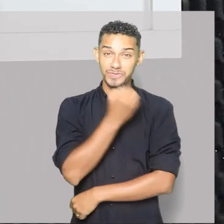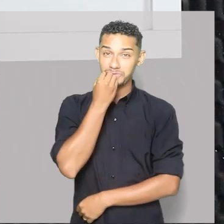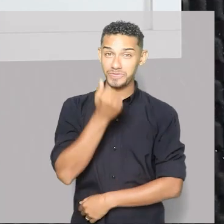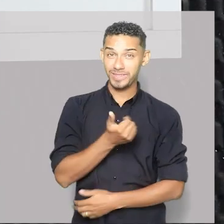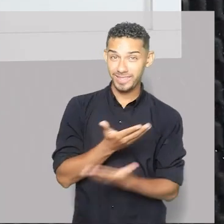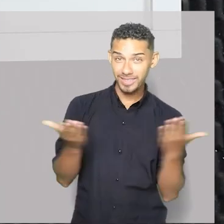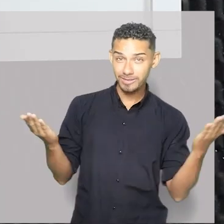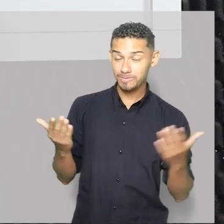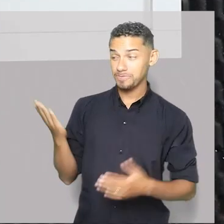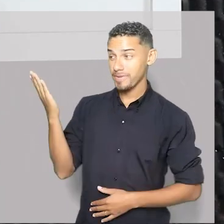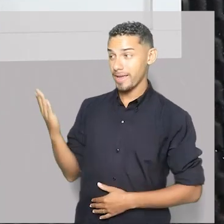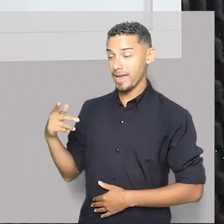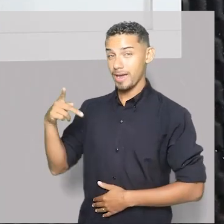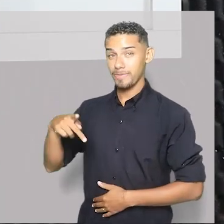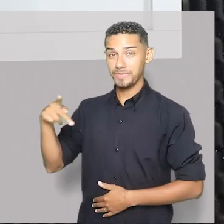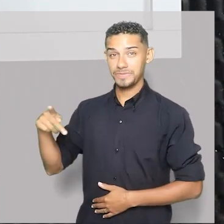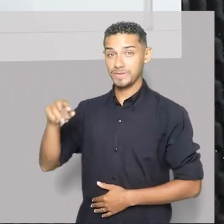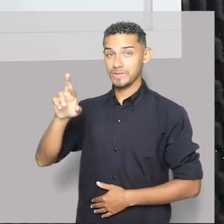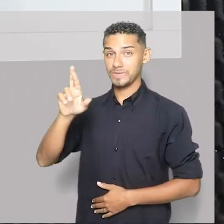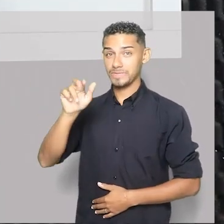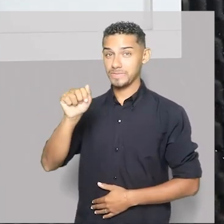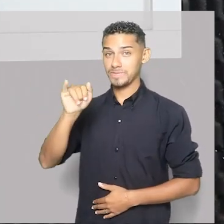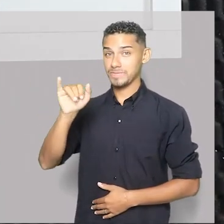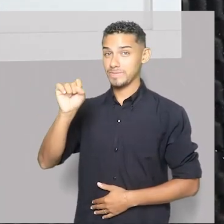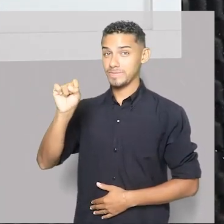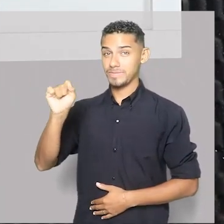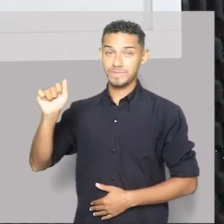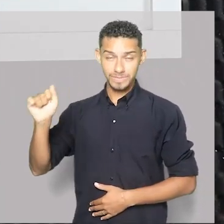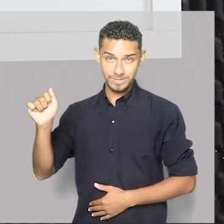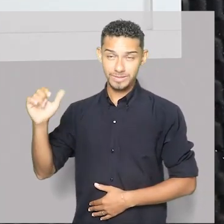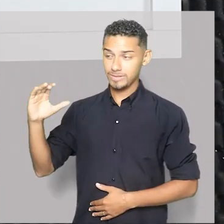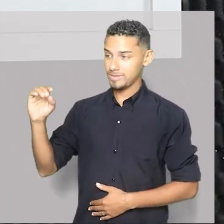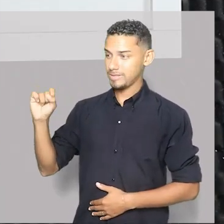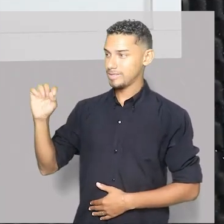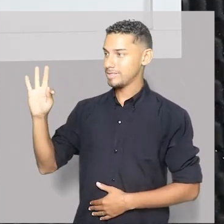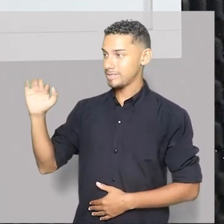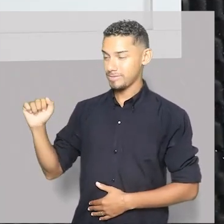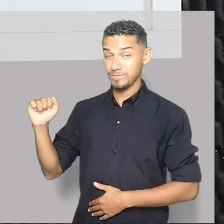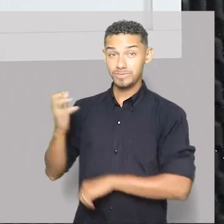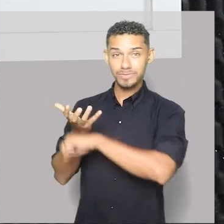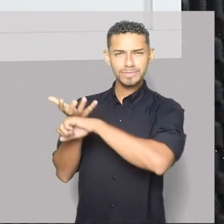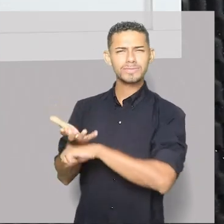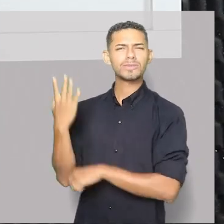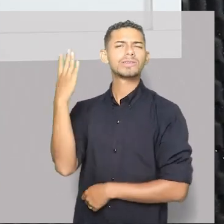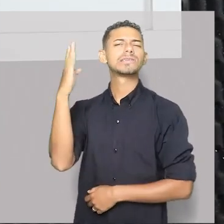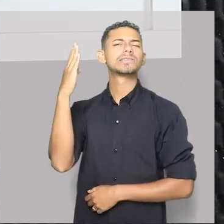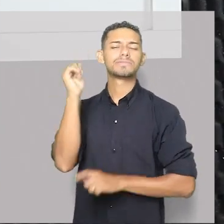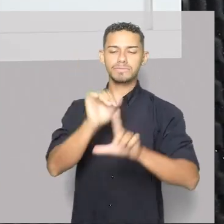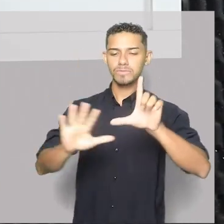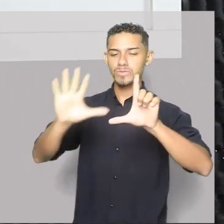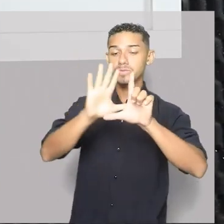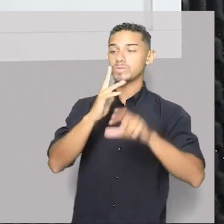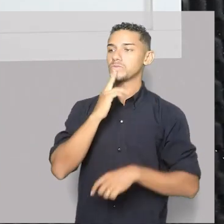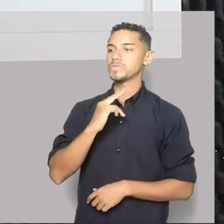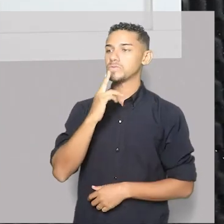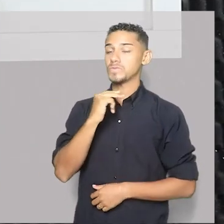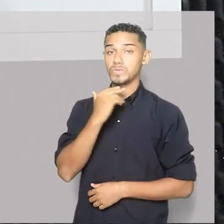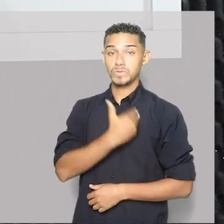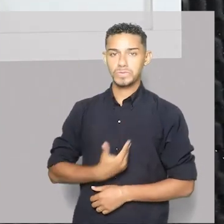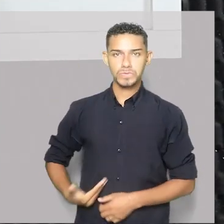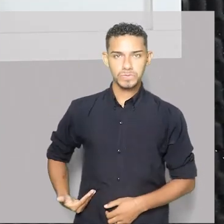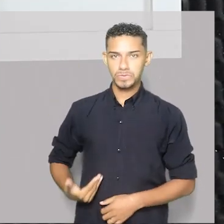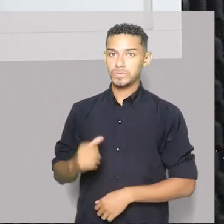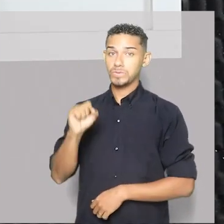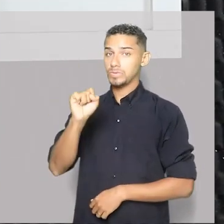turma, tudo bem? Eu sou a professora Raíssa Costa, de Biologia, da nossa plataforma Gonçalves Dias. Eu estou aqui hoje para compartilhar